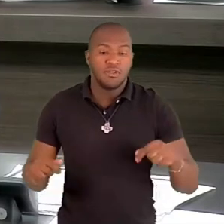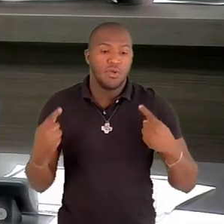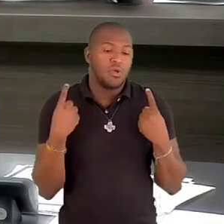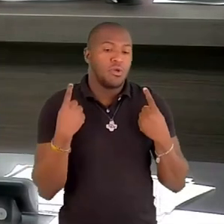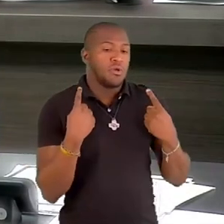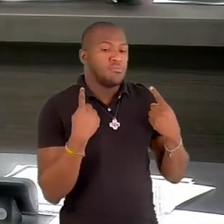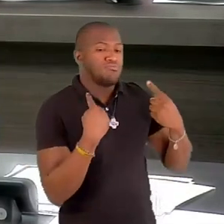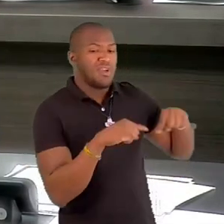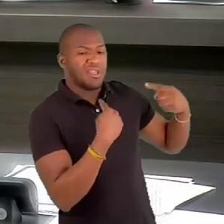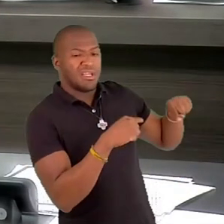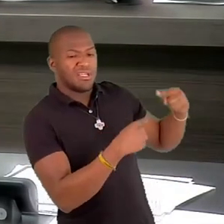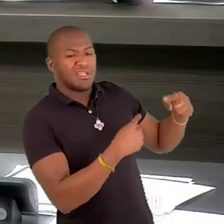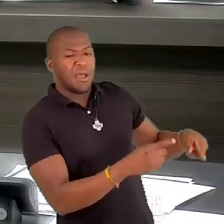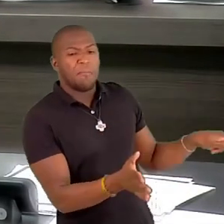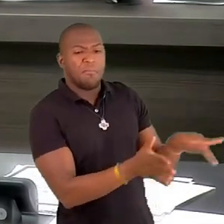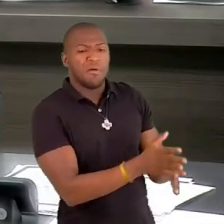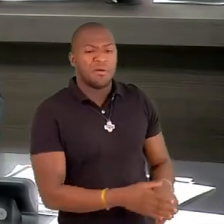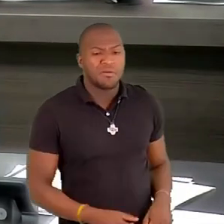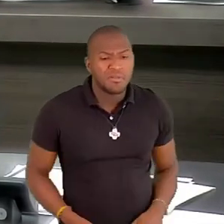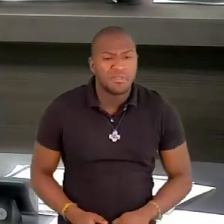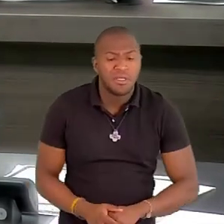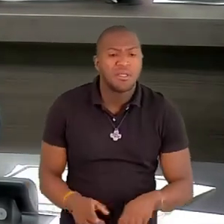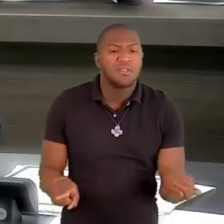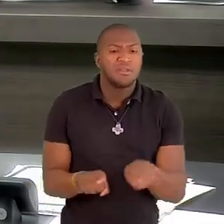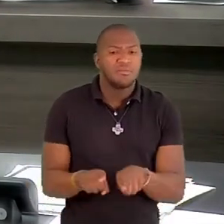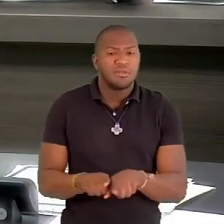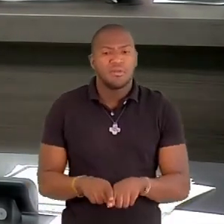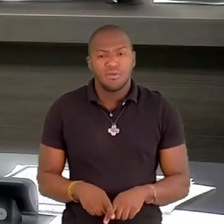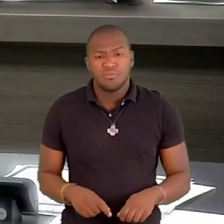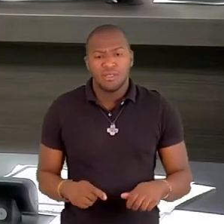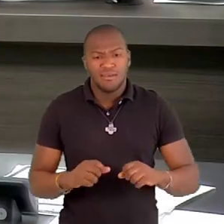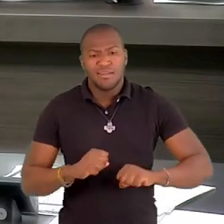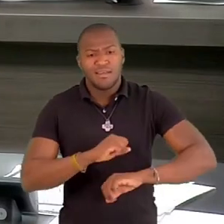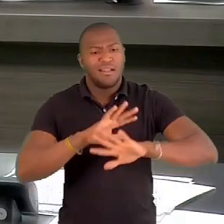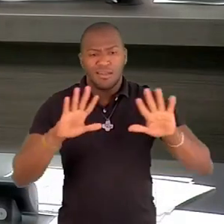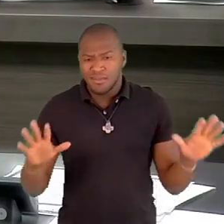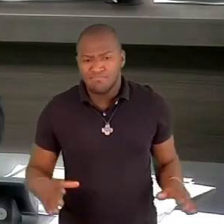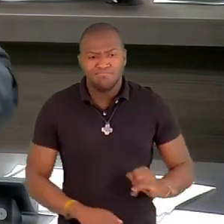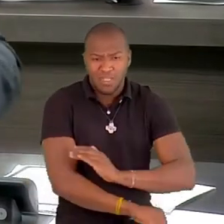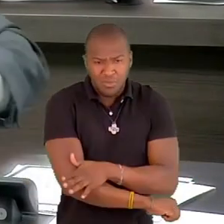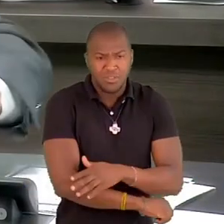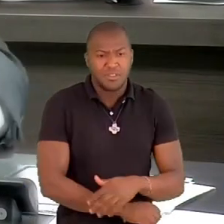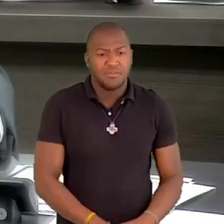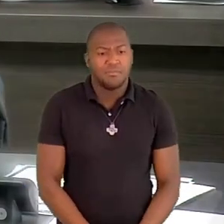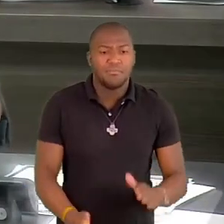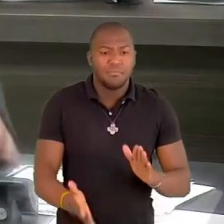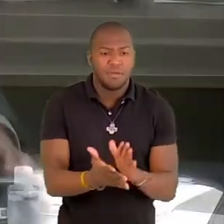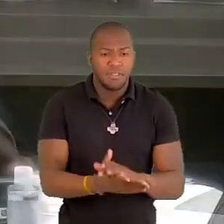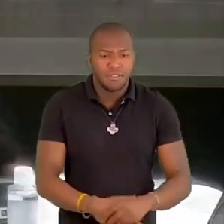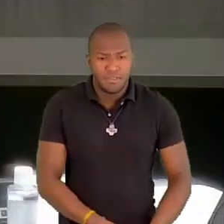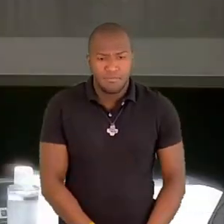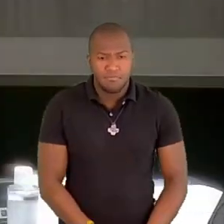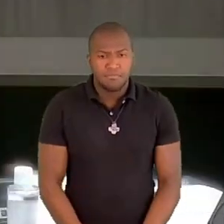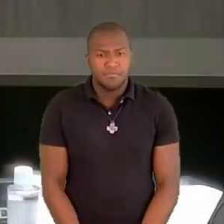conteúdo, inclusive com essa feição muito clara de misoginia. Então, parabéns a Vossa Excelência pela iniciativa.